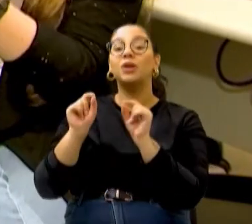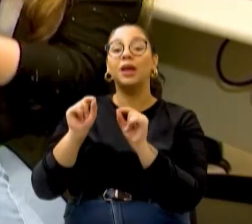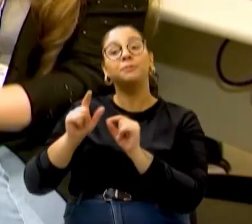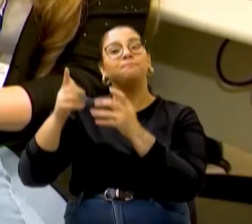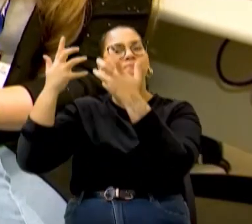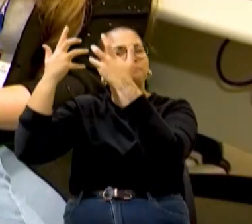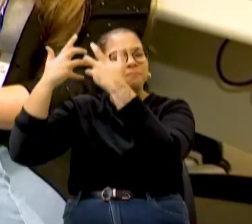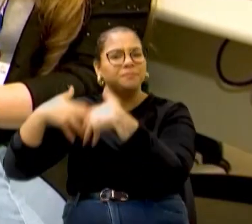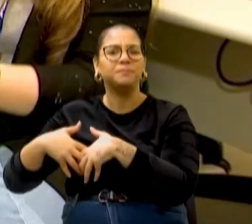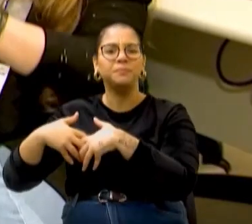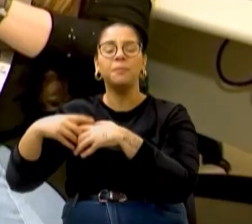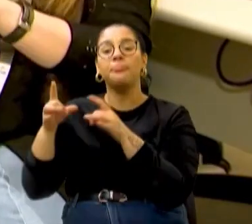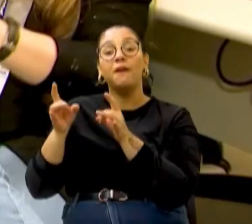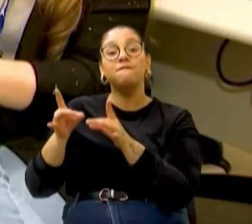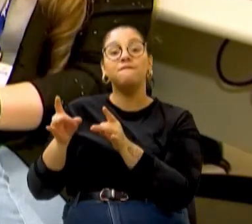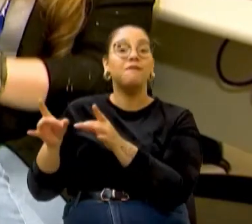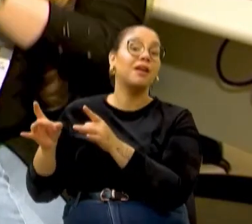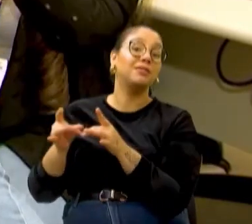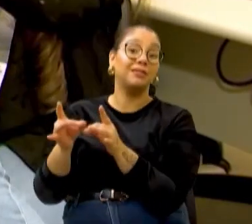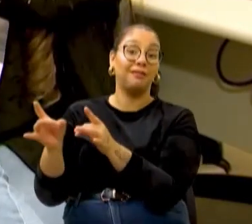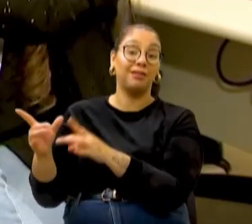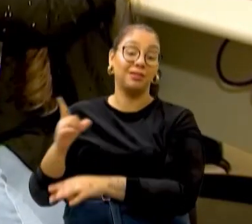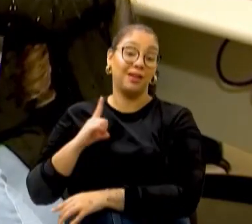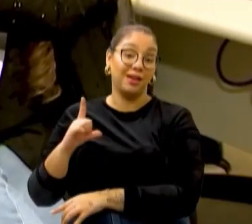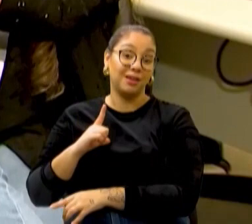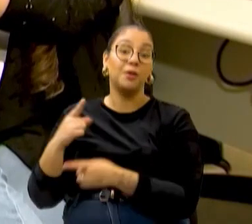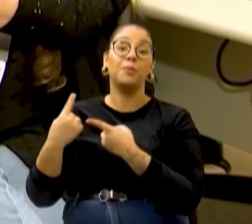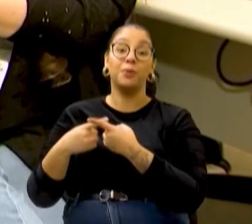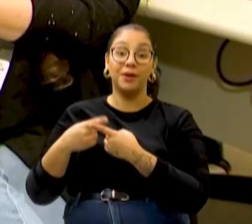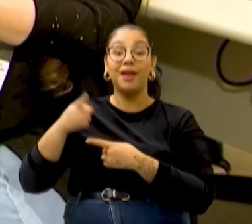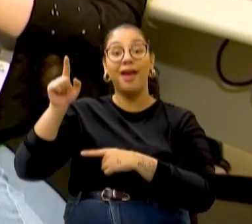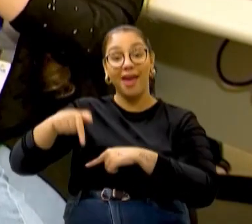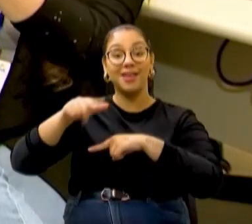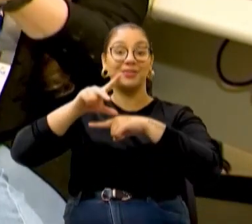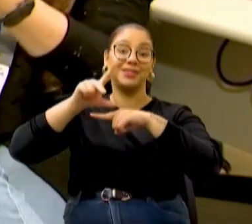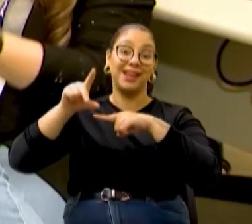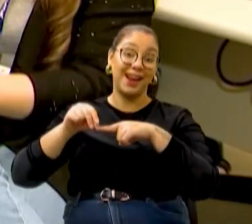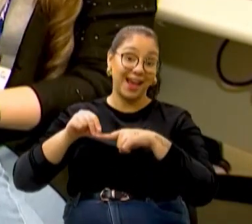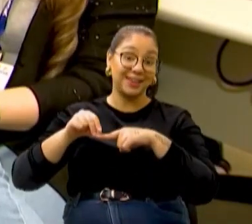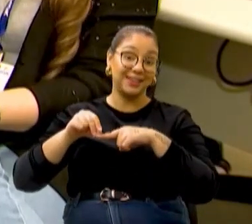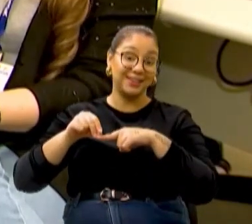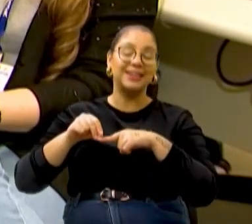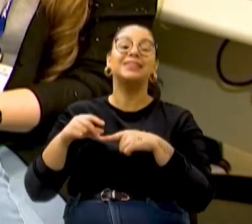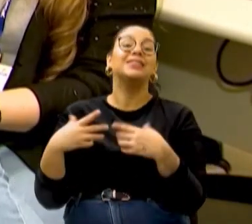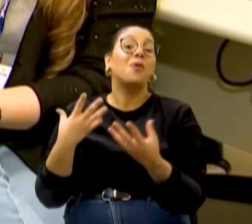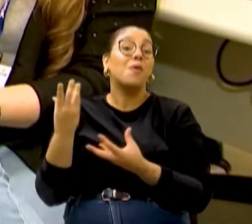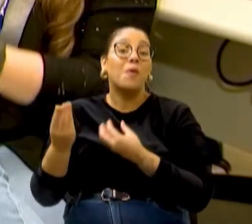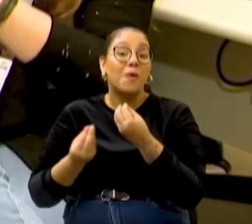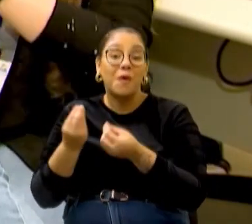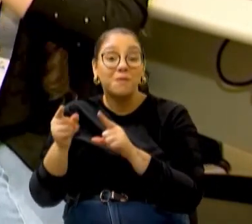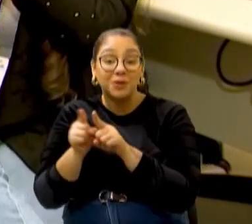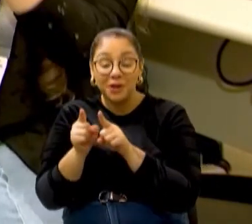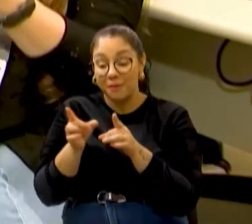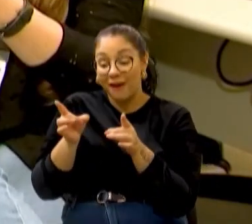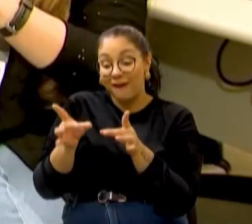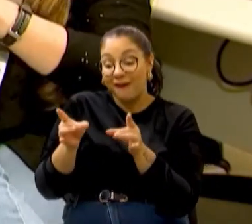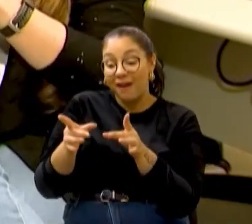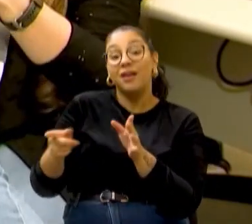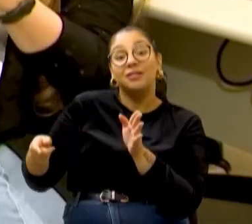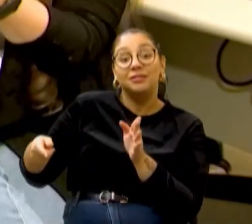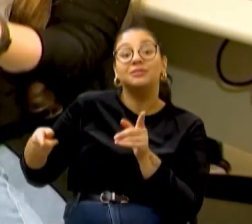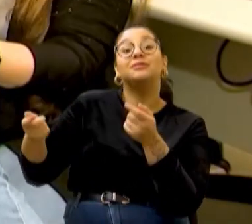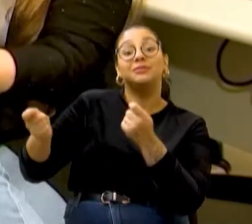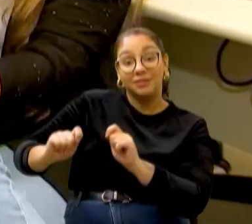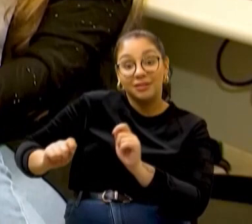e o supermercado a gente achou que seria legal pensar no lugar do Comércio Afinal a gente está no Senac né então pensando